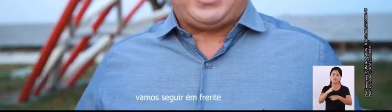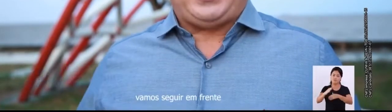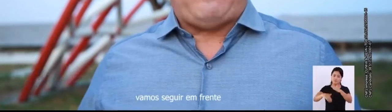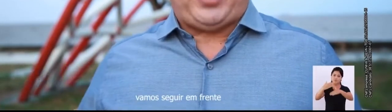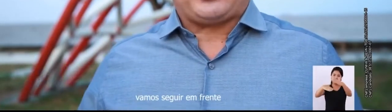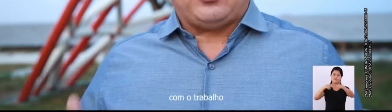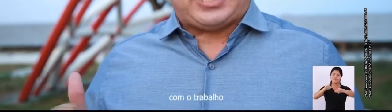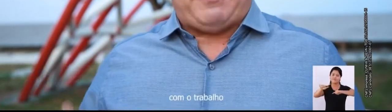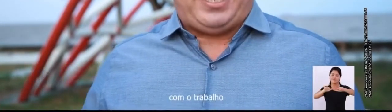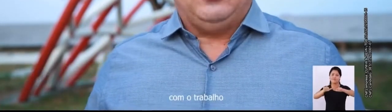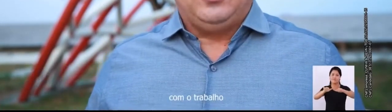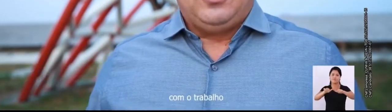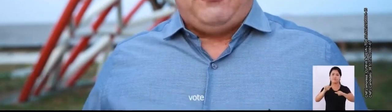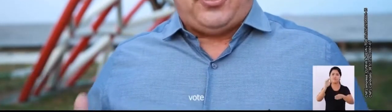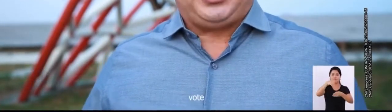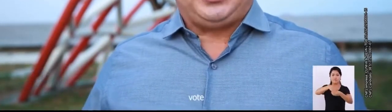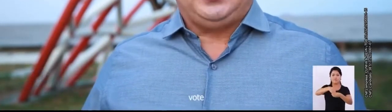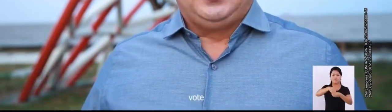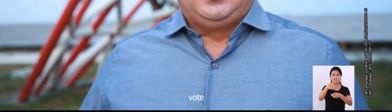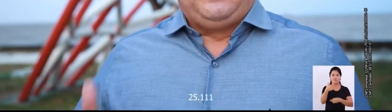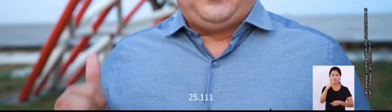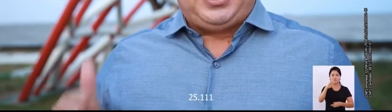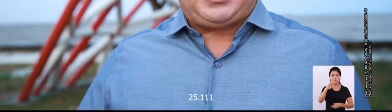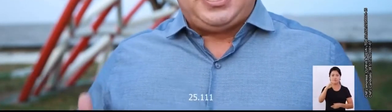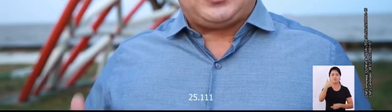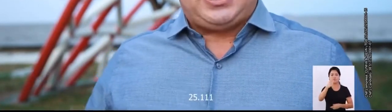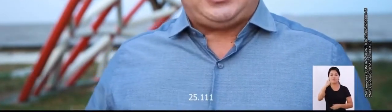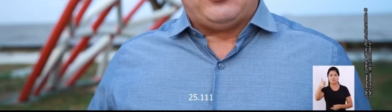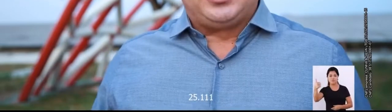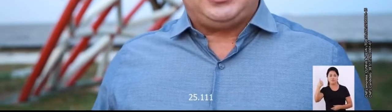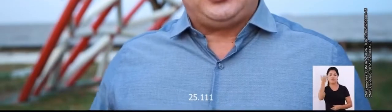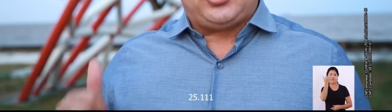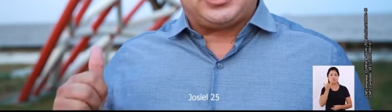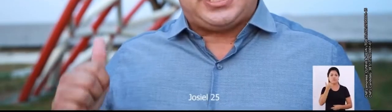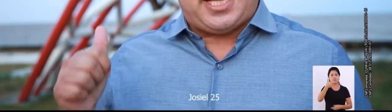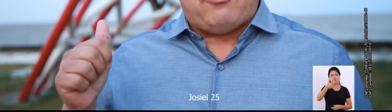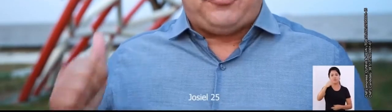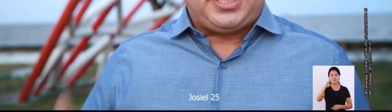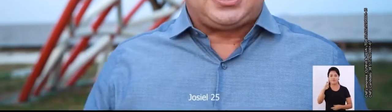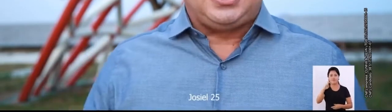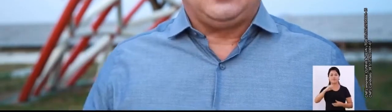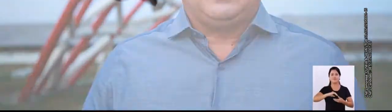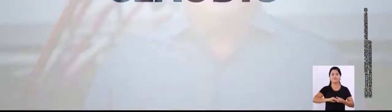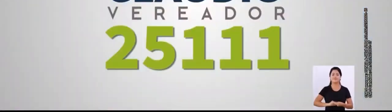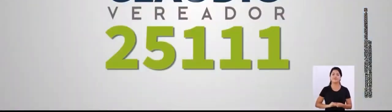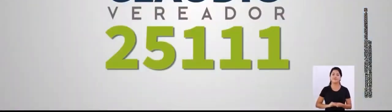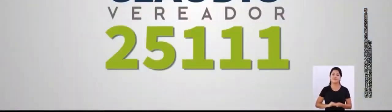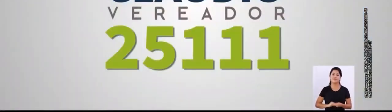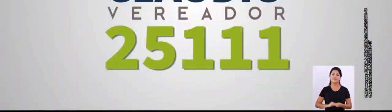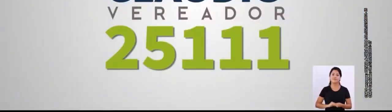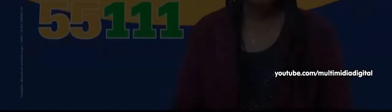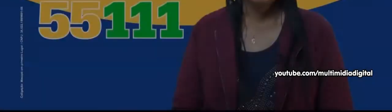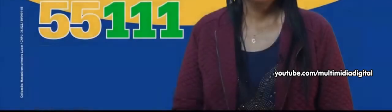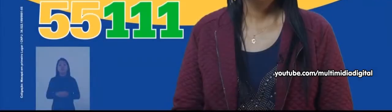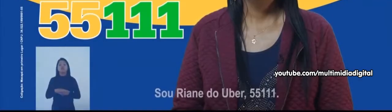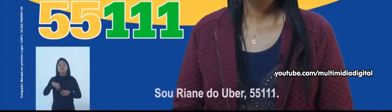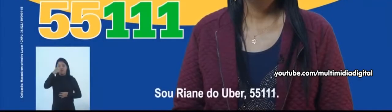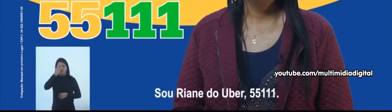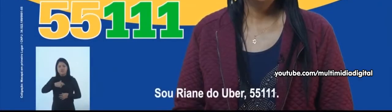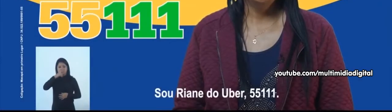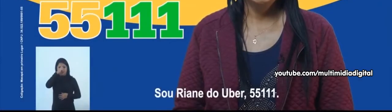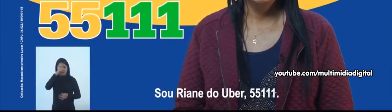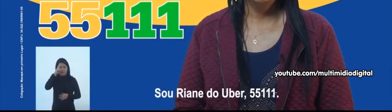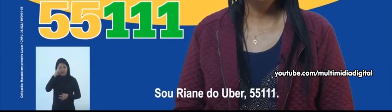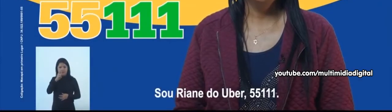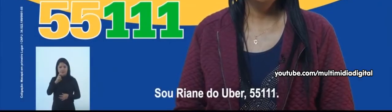Vamos seguir em frente com o trabalho. Vote 25-111, Josiel 25. Vereador de Macapá. Sou